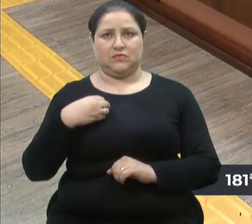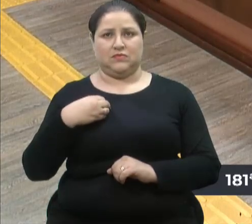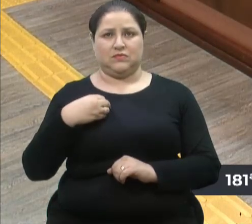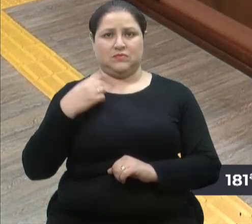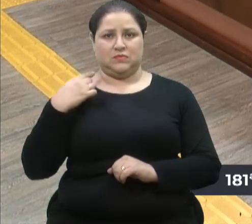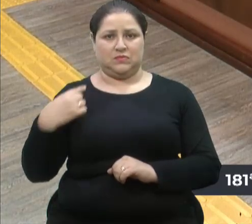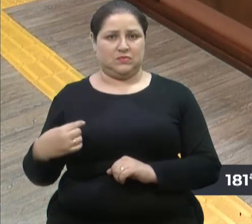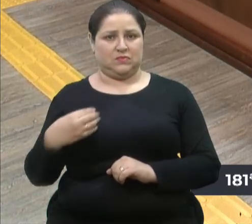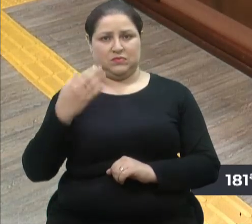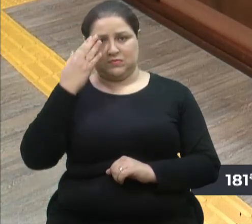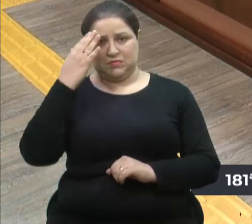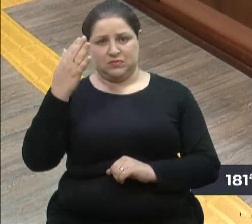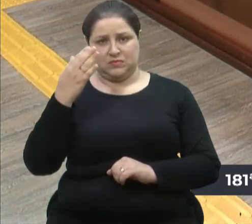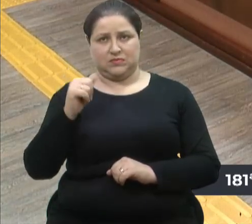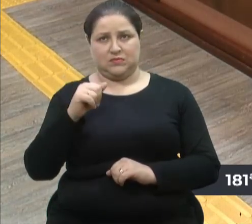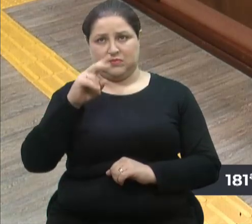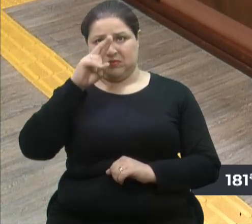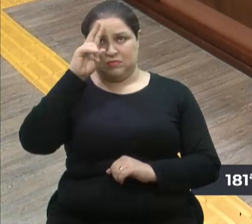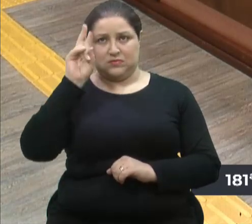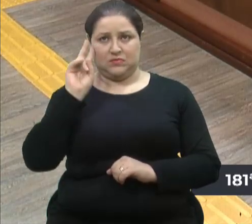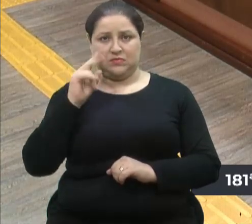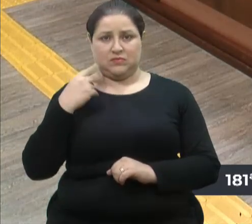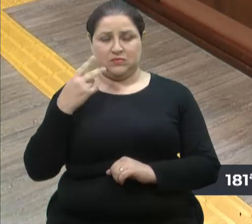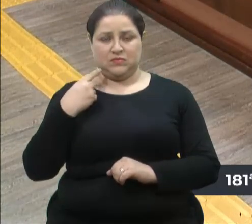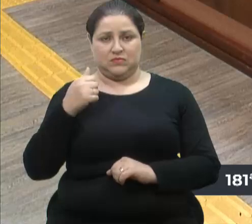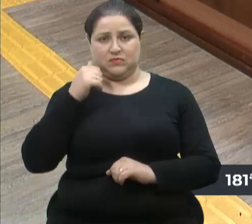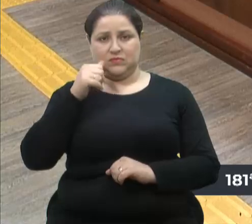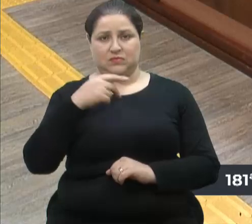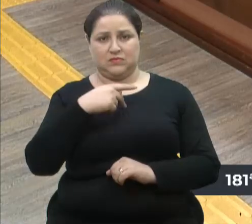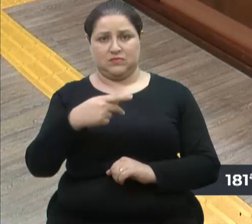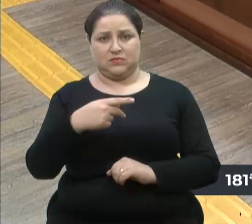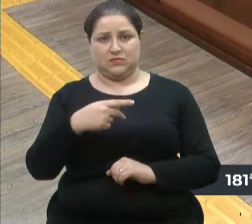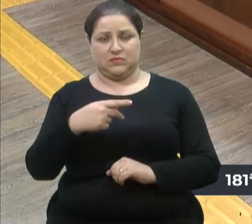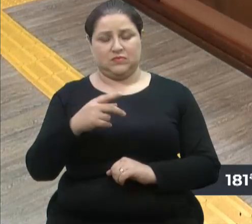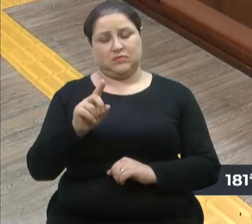mão. Vereador Velocino. Senhor presidente, não ia nem manifestar, mas